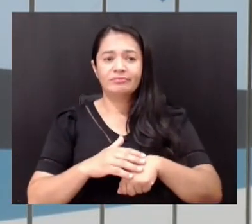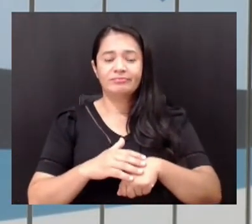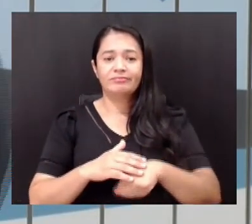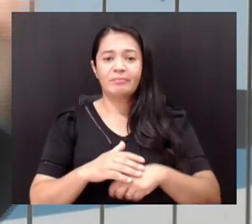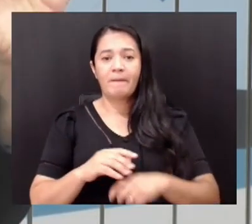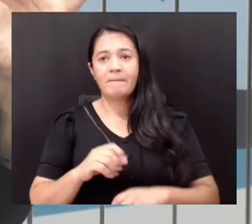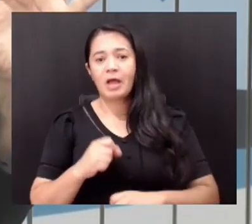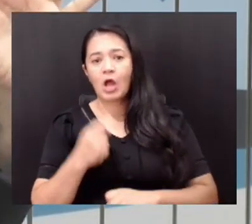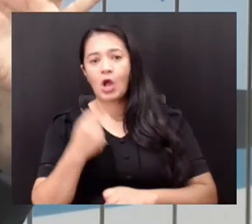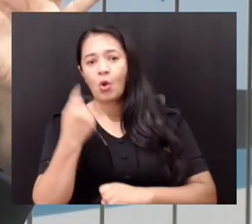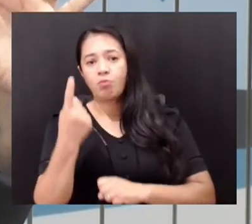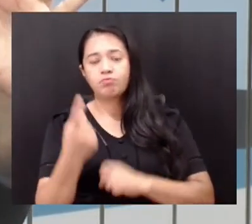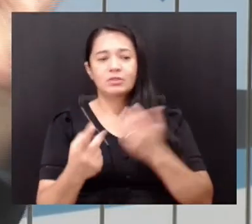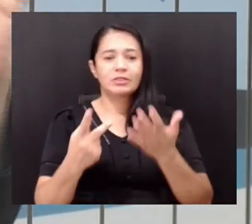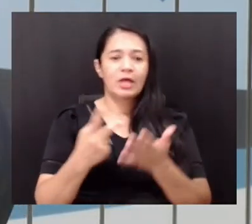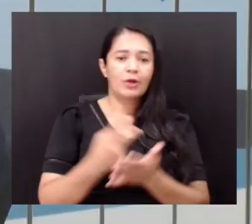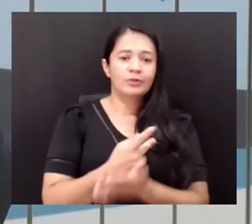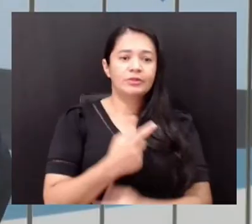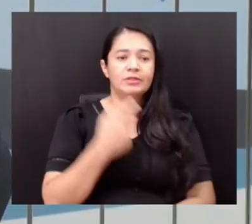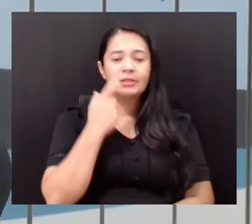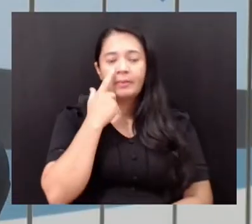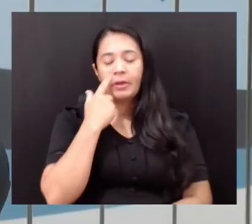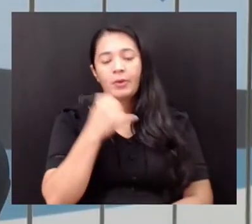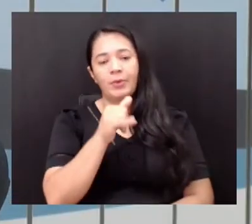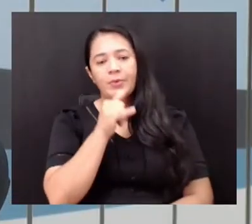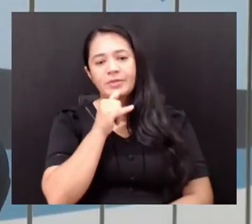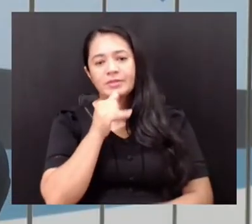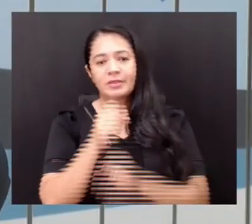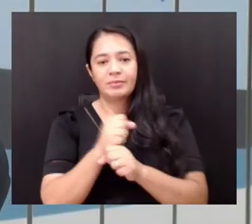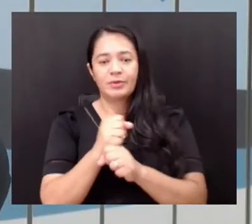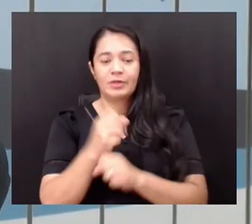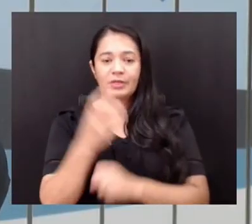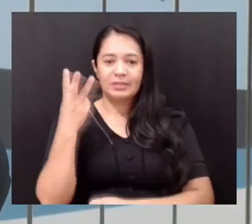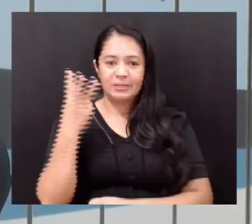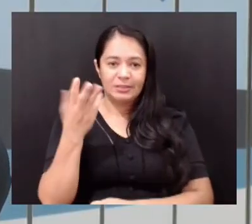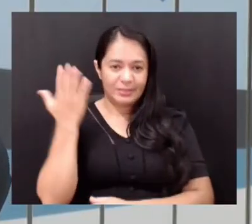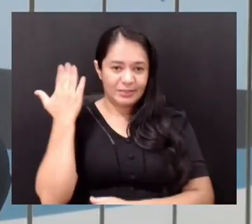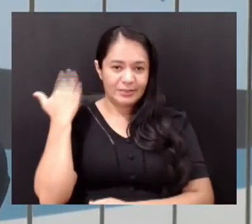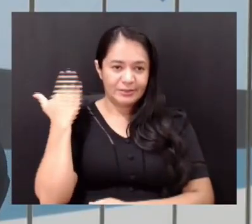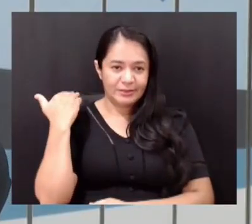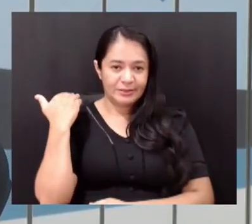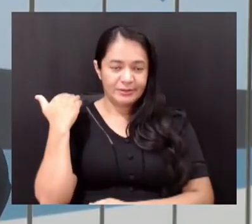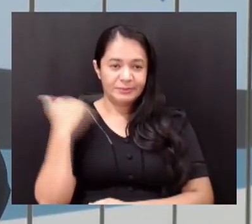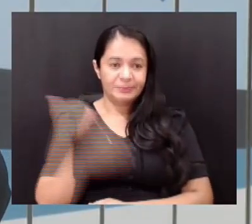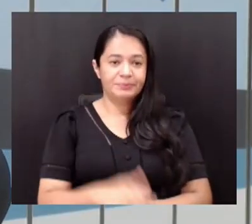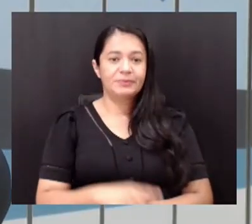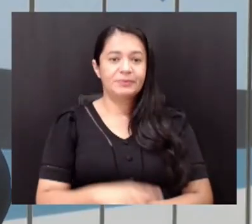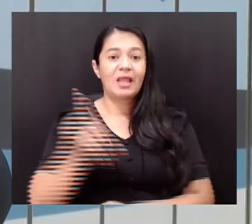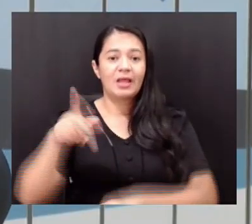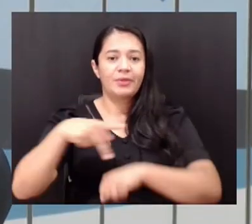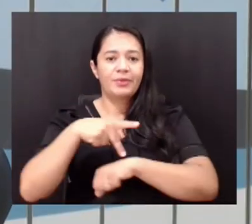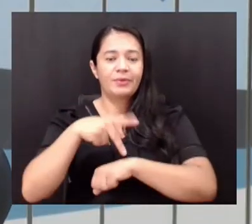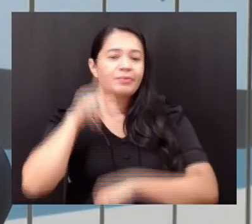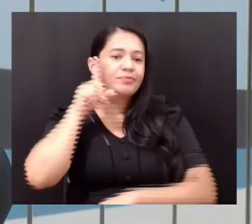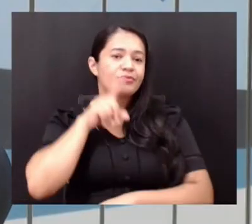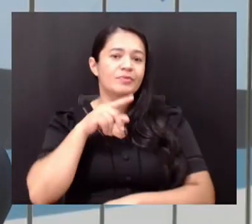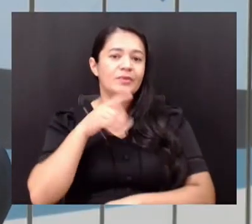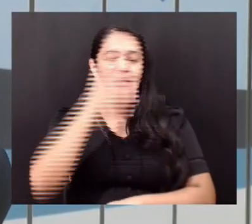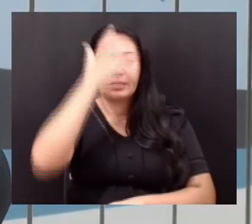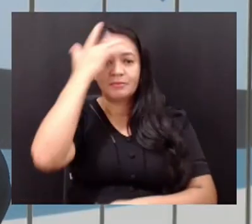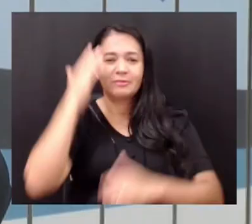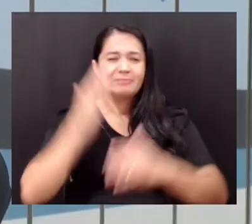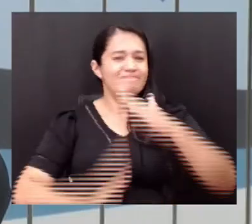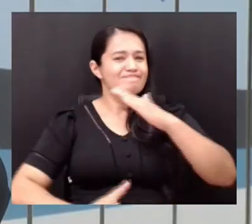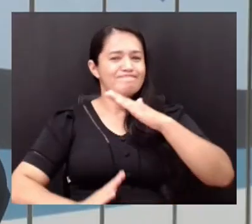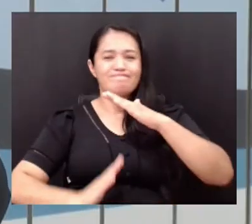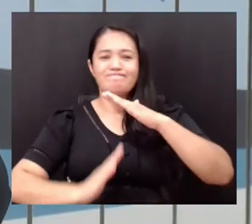por exemplo, há 3 anos atrás, nos Estados Unidos, pós-pandemia, as pessoas chegaram no seu limite. E